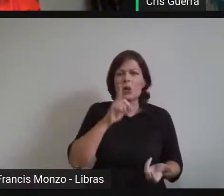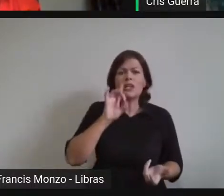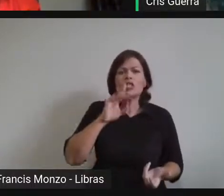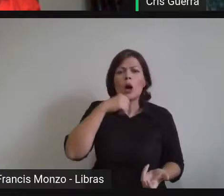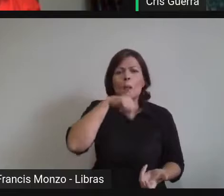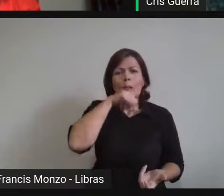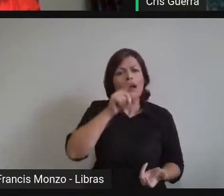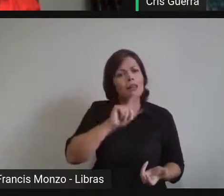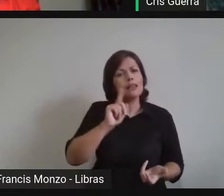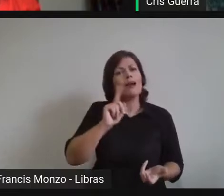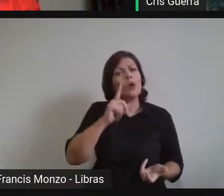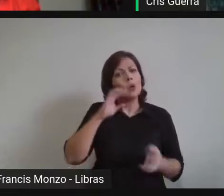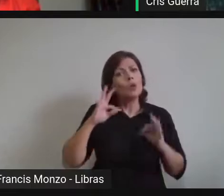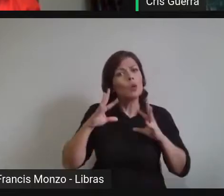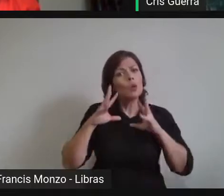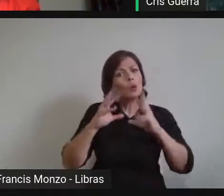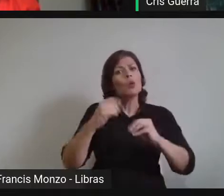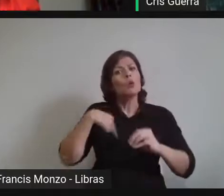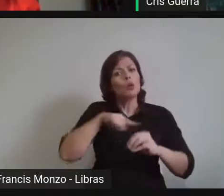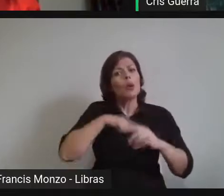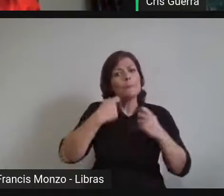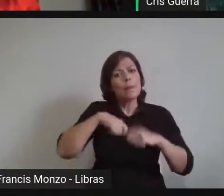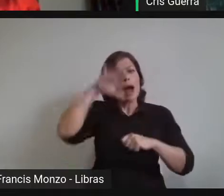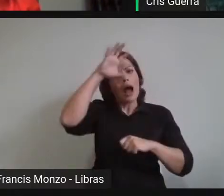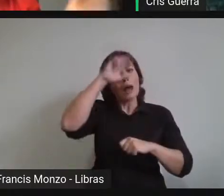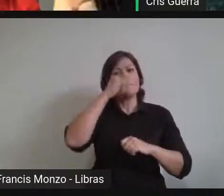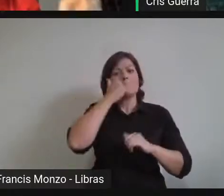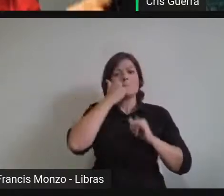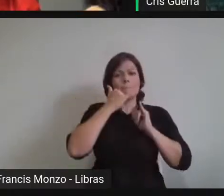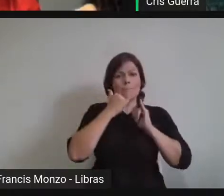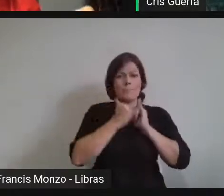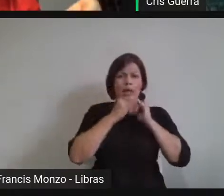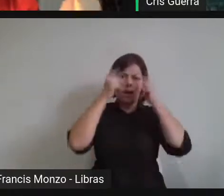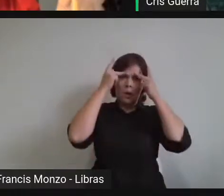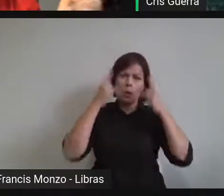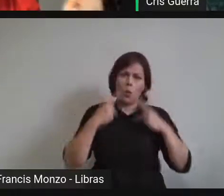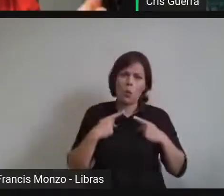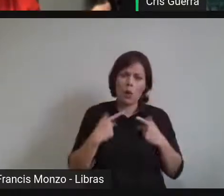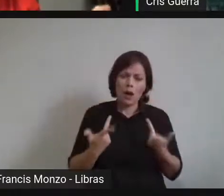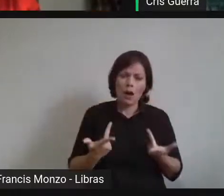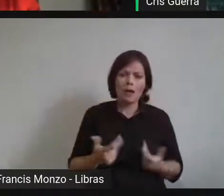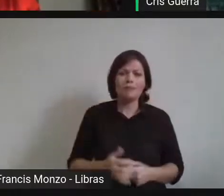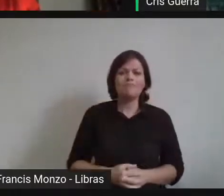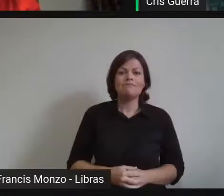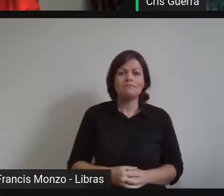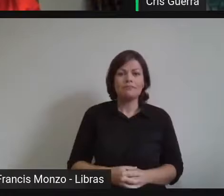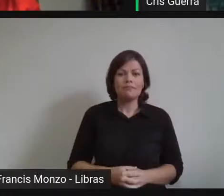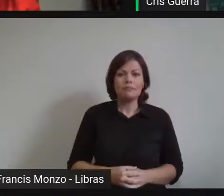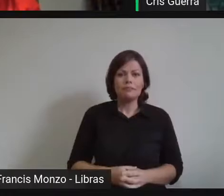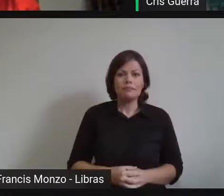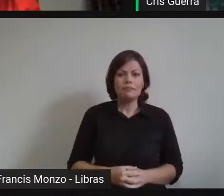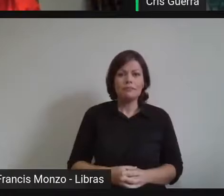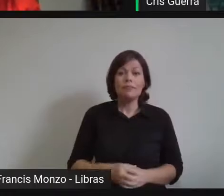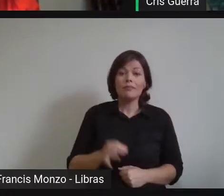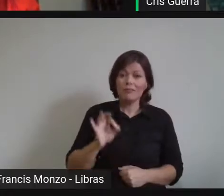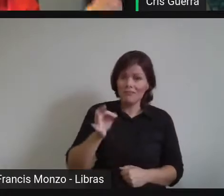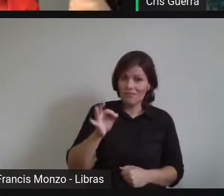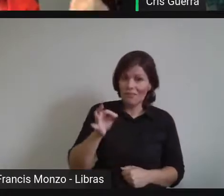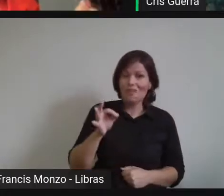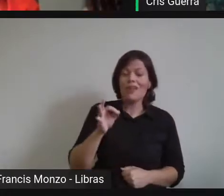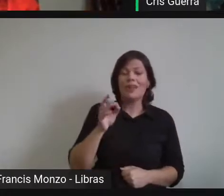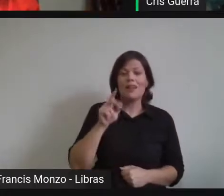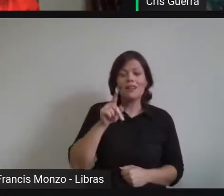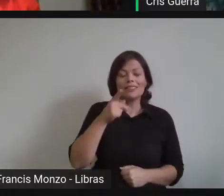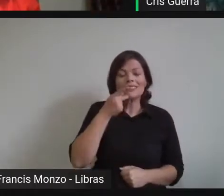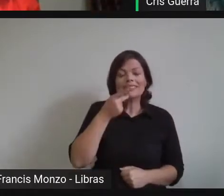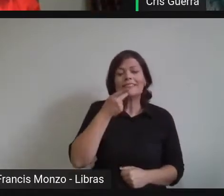se perdoar, né? Com certeza. Agora, essa questão da maternidade, que já vem com uma